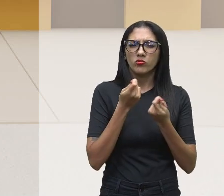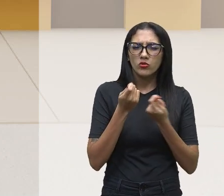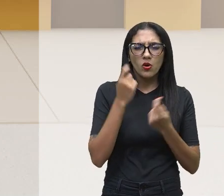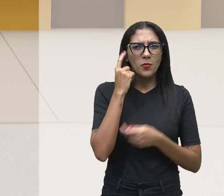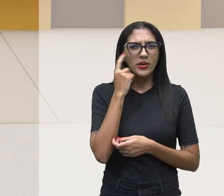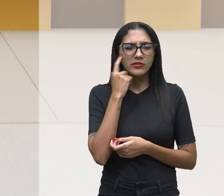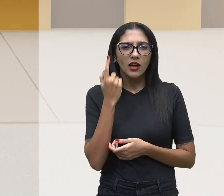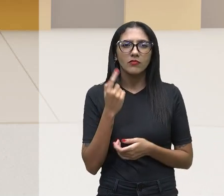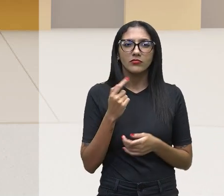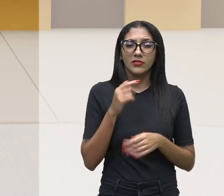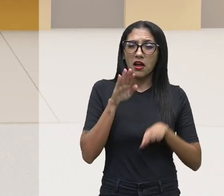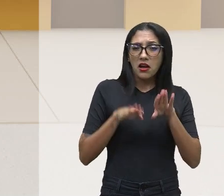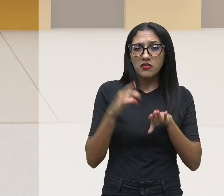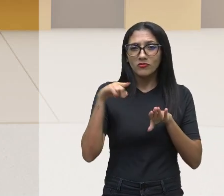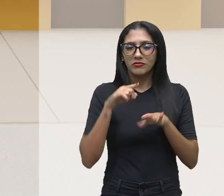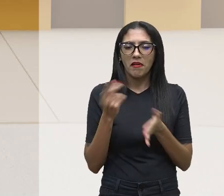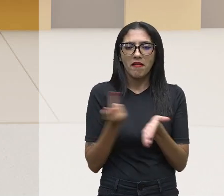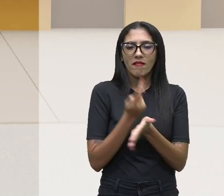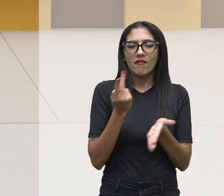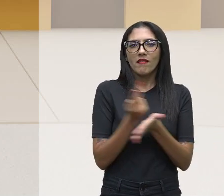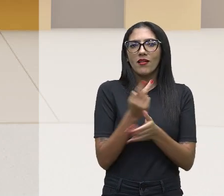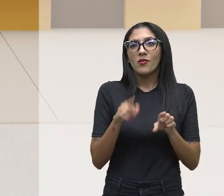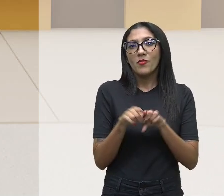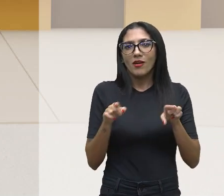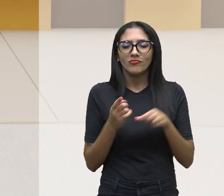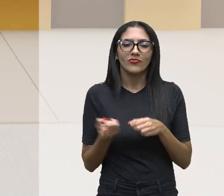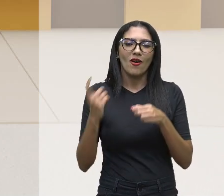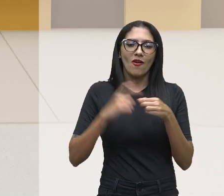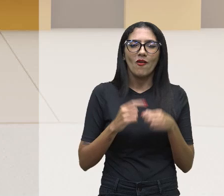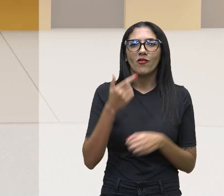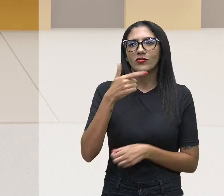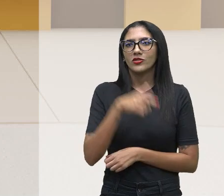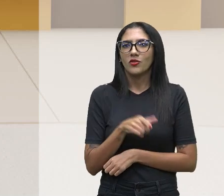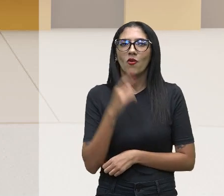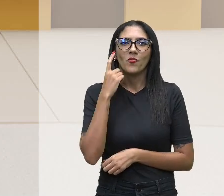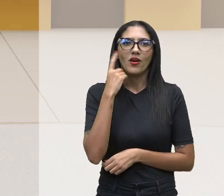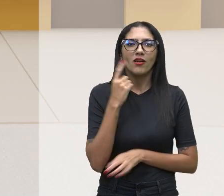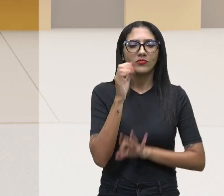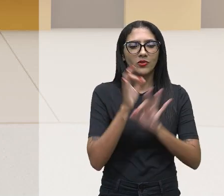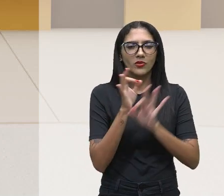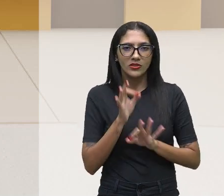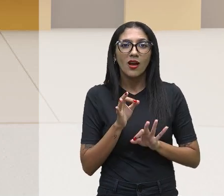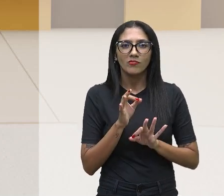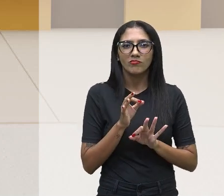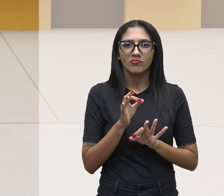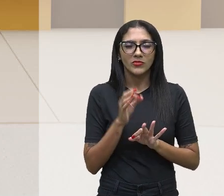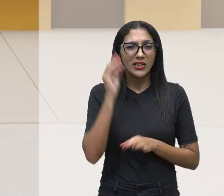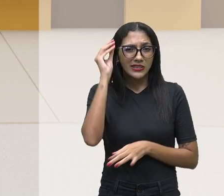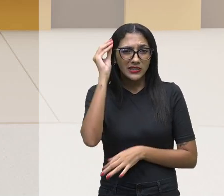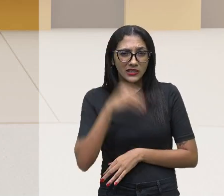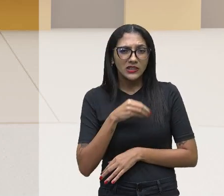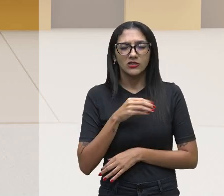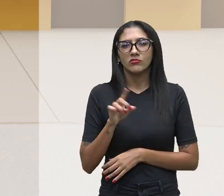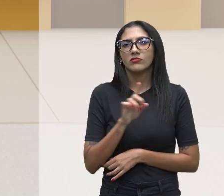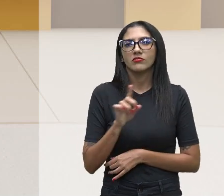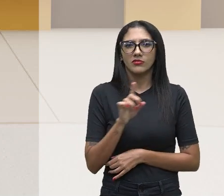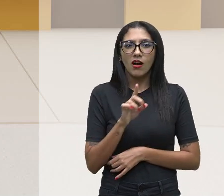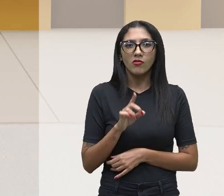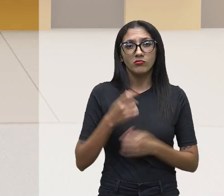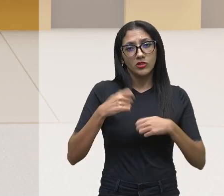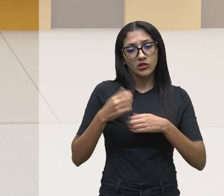vai errar alguma vez, mas depois você volta, continua. O importante é não desistir e continuar